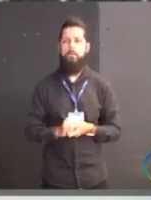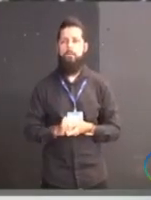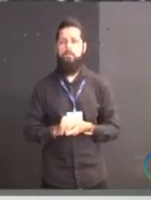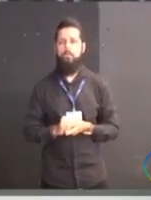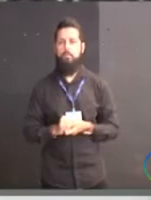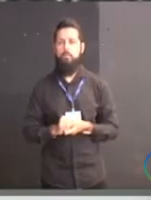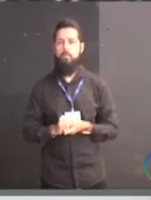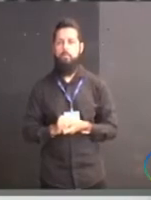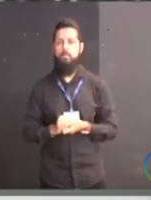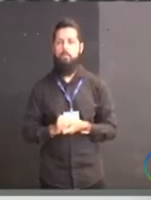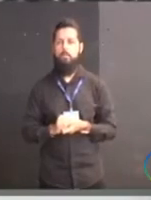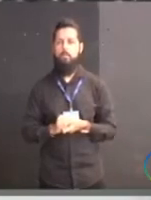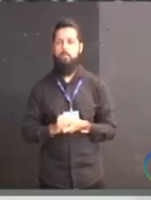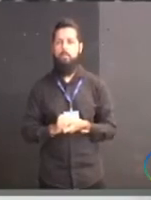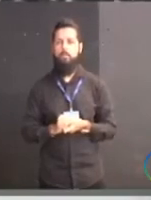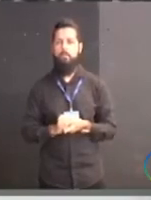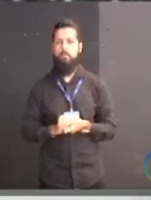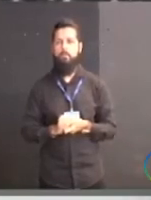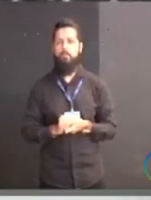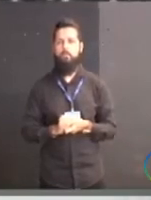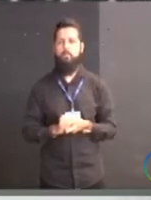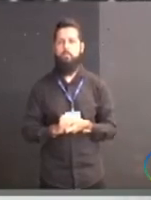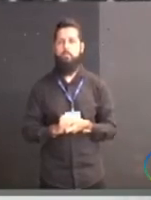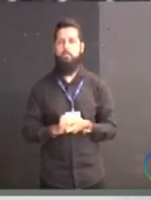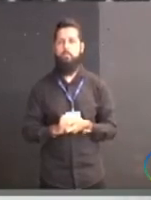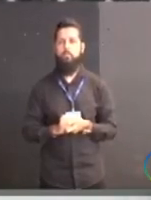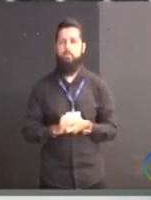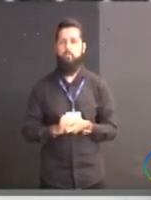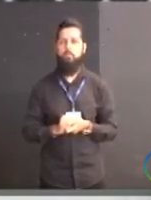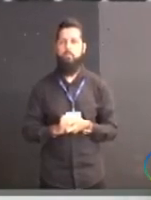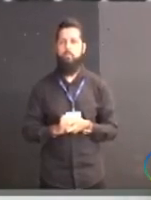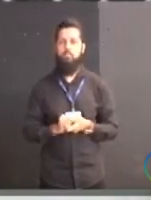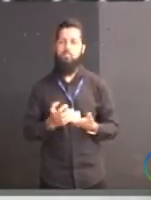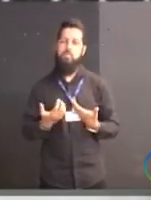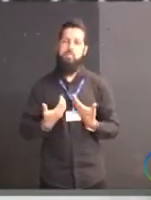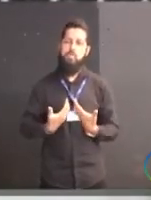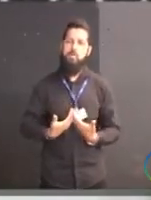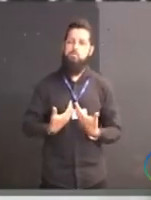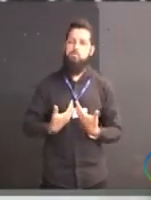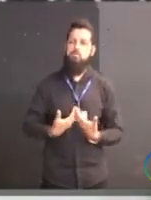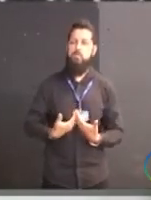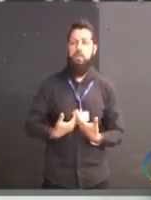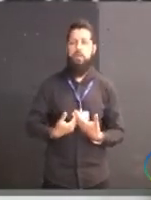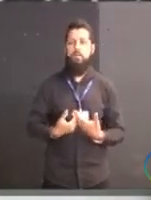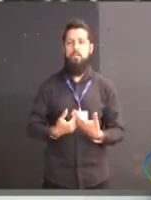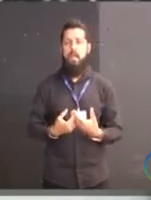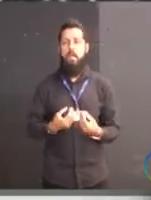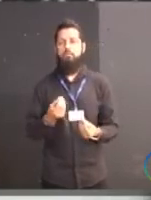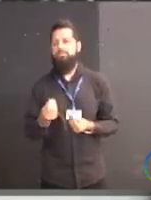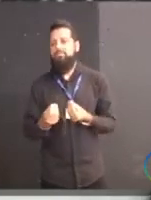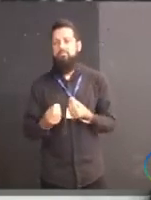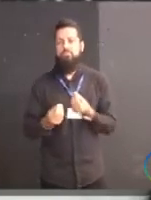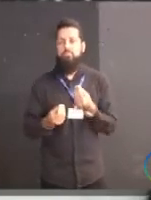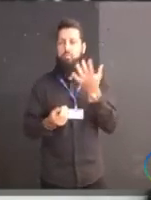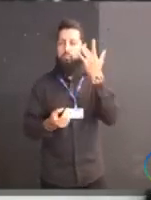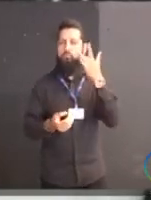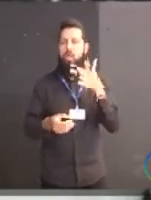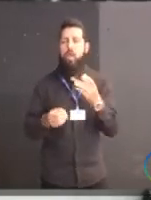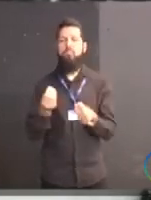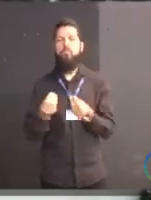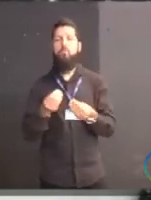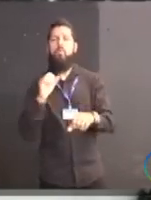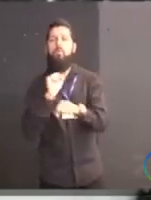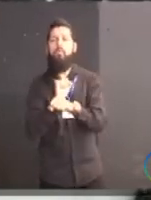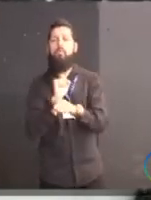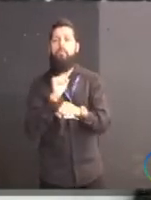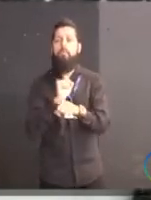minha cabeça ficou cansada e eu pedi para voltar, como se eu tivesse saído dentro